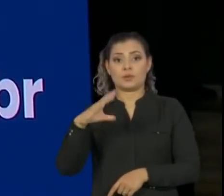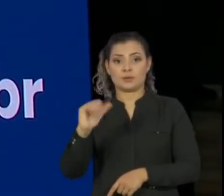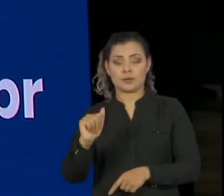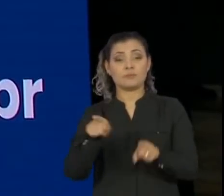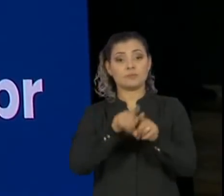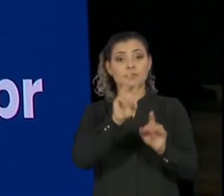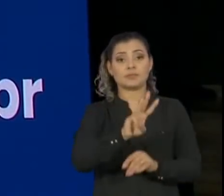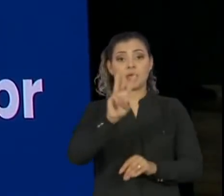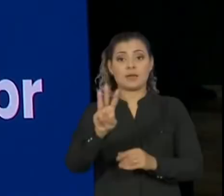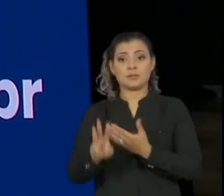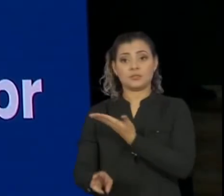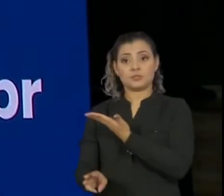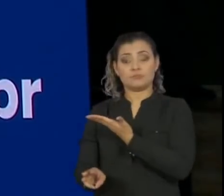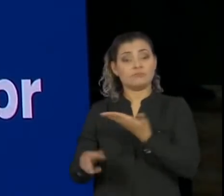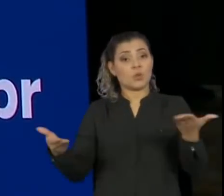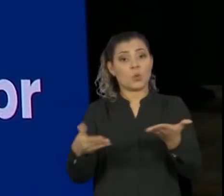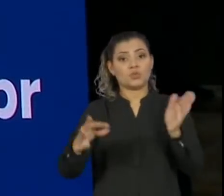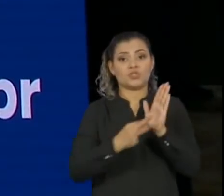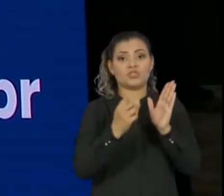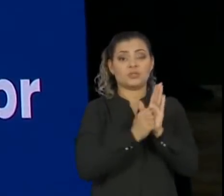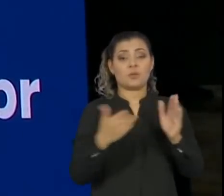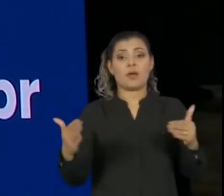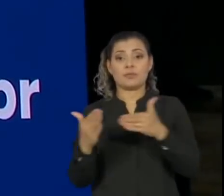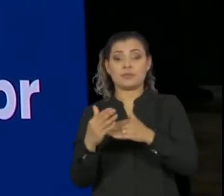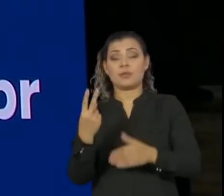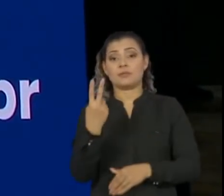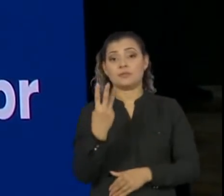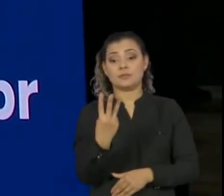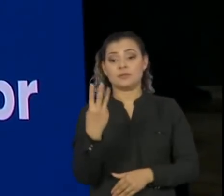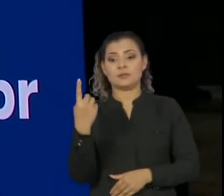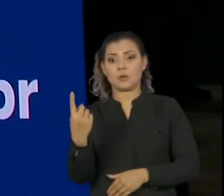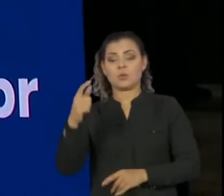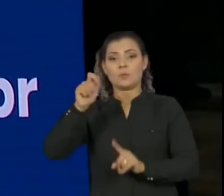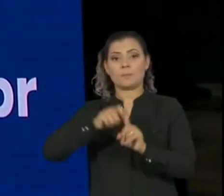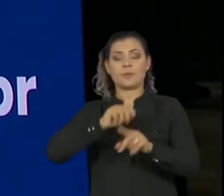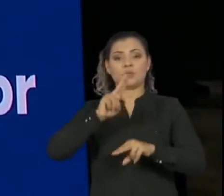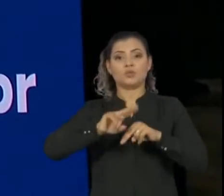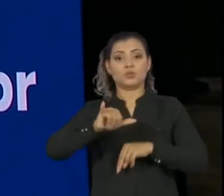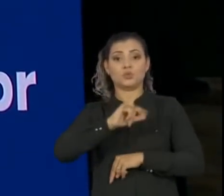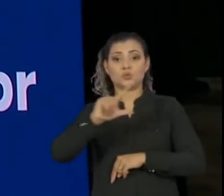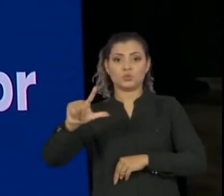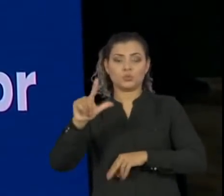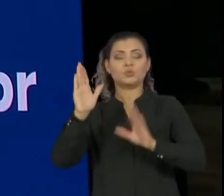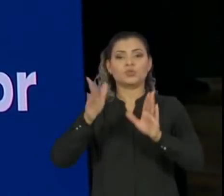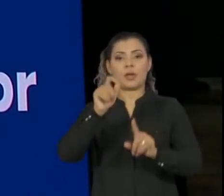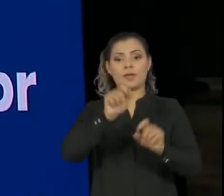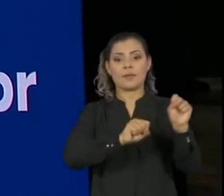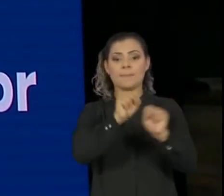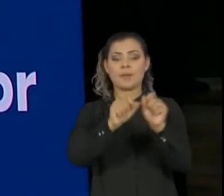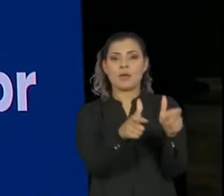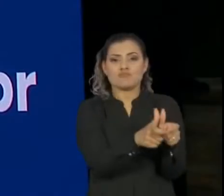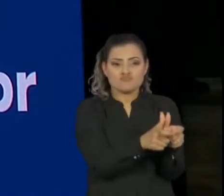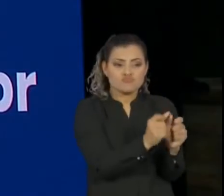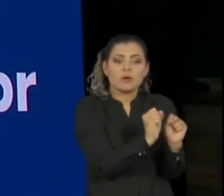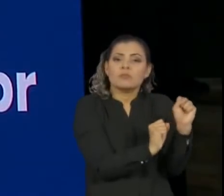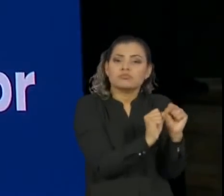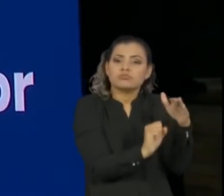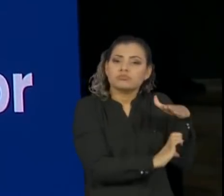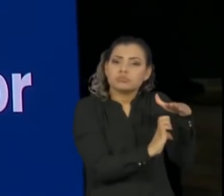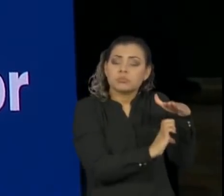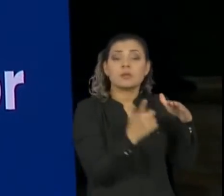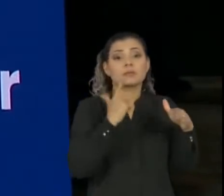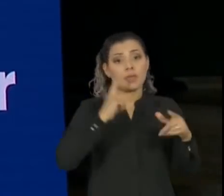inscrições foram abertas hoje, até o dia 31 de julho, para startups que tenham soluções para oferecer